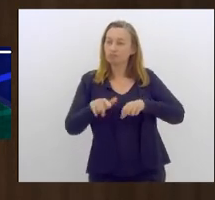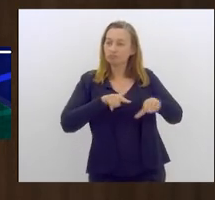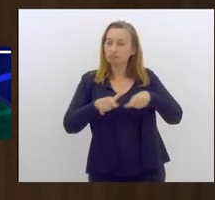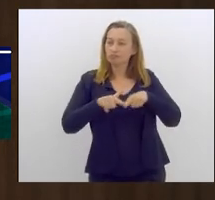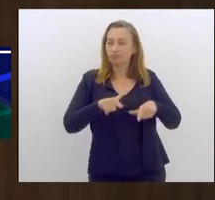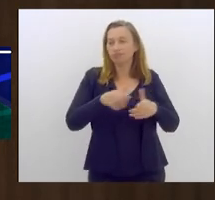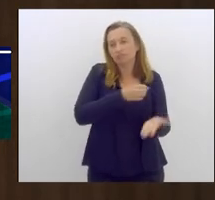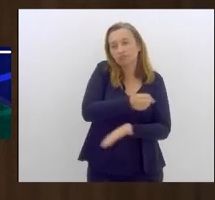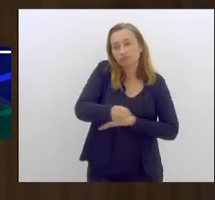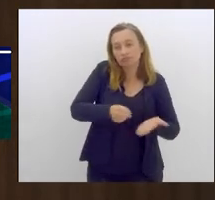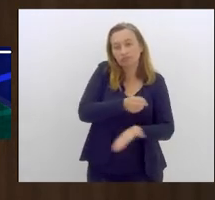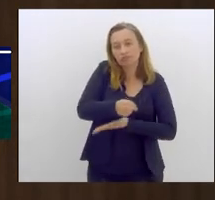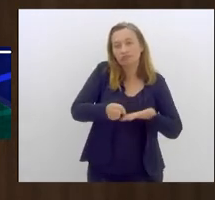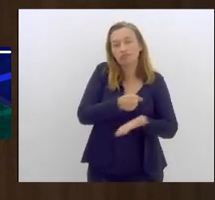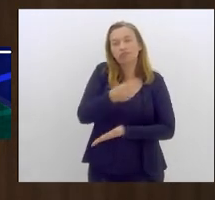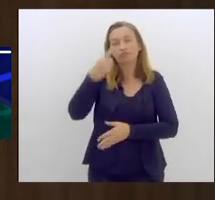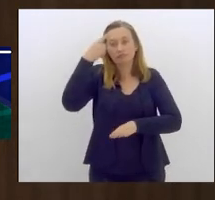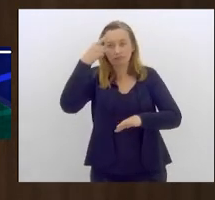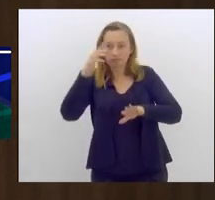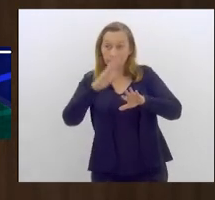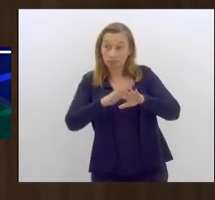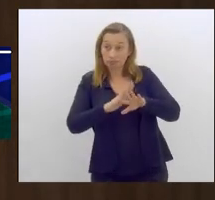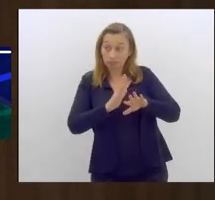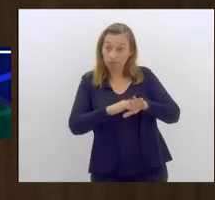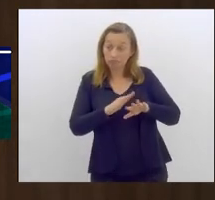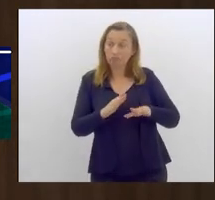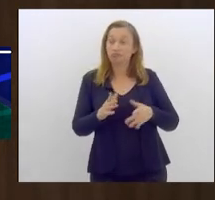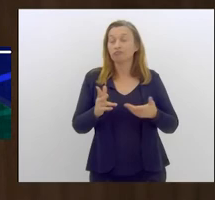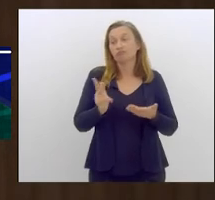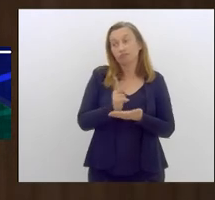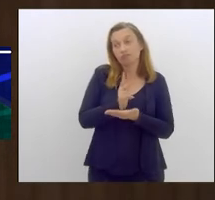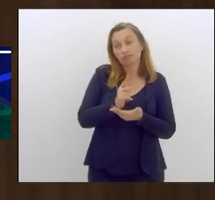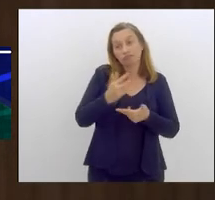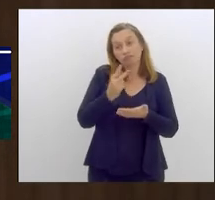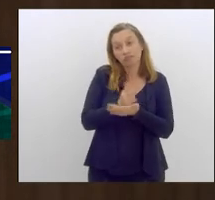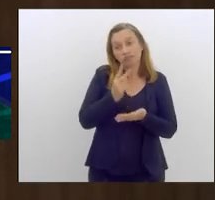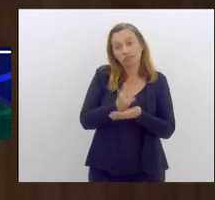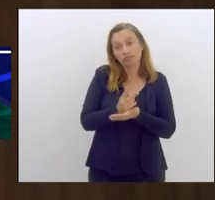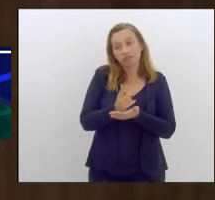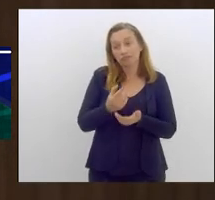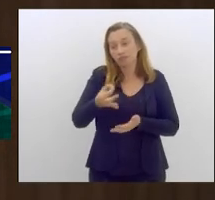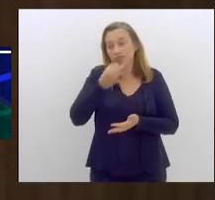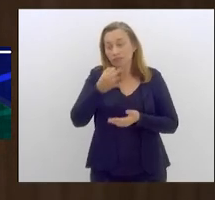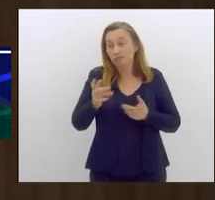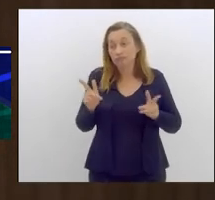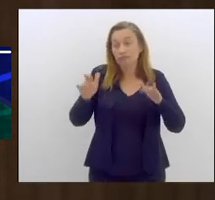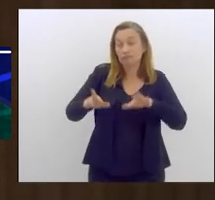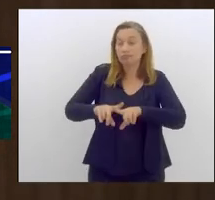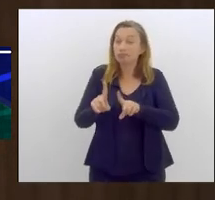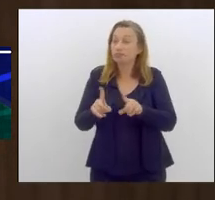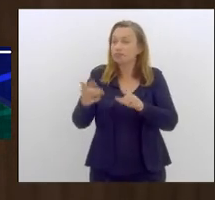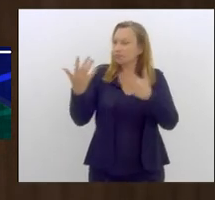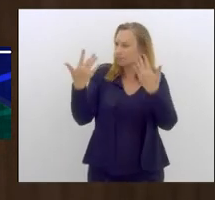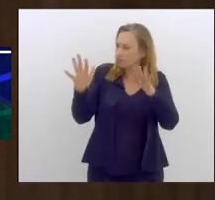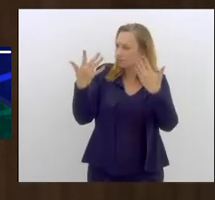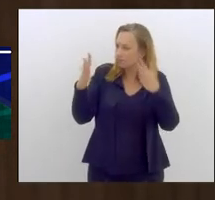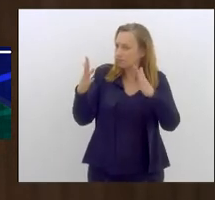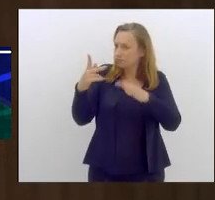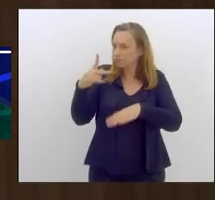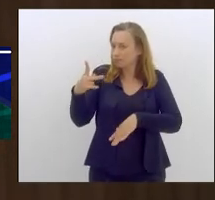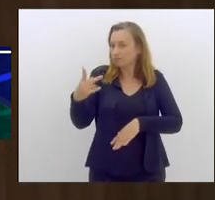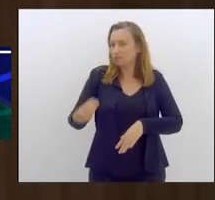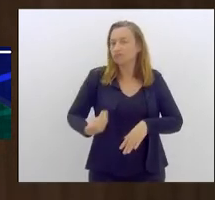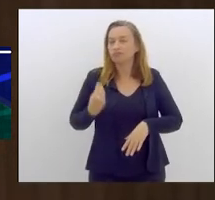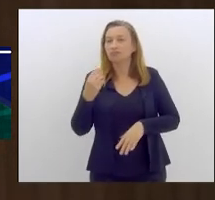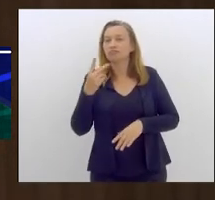de um trabalho que é ideológico, embora tenhamos as nossas divergências, mas saúdo muito a sua participação na